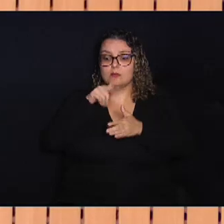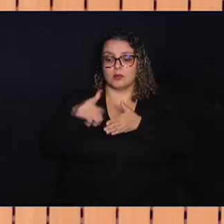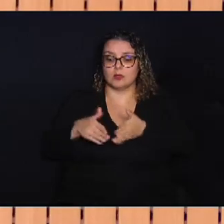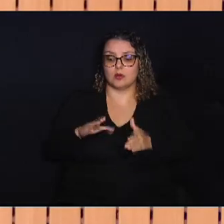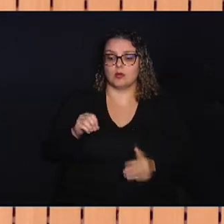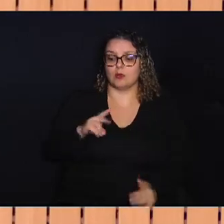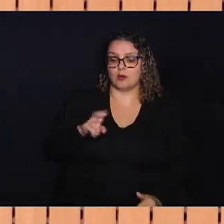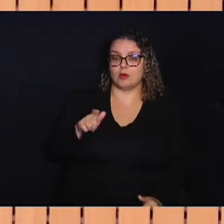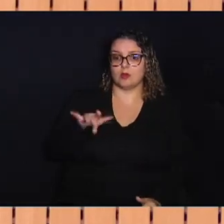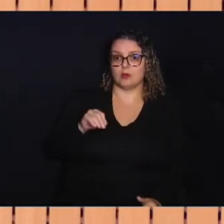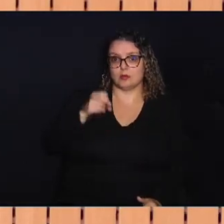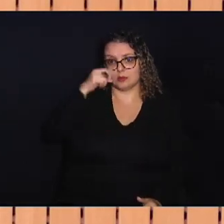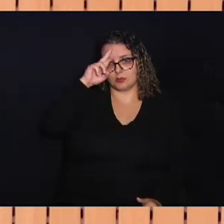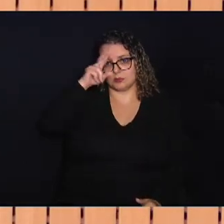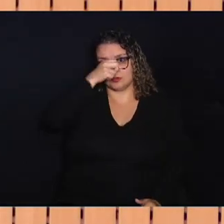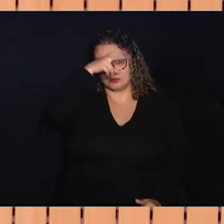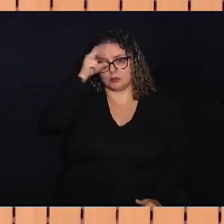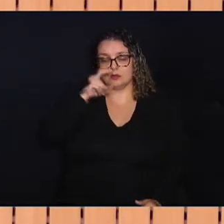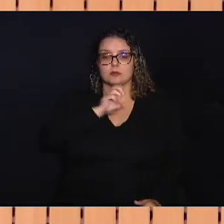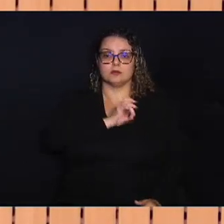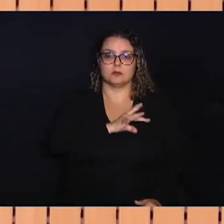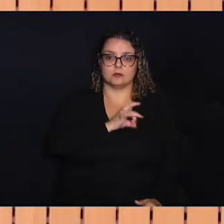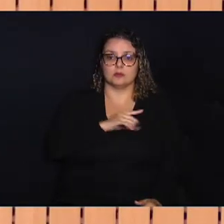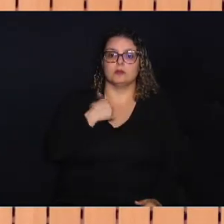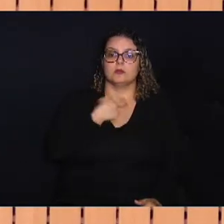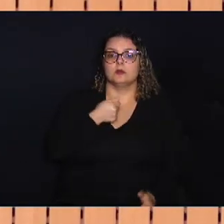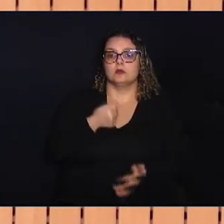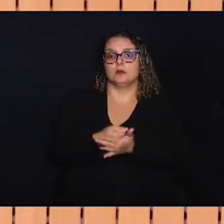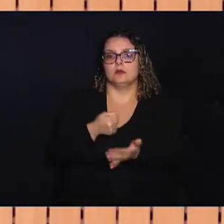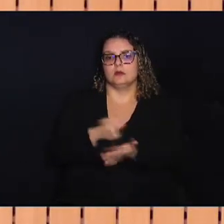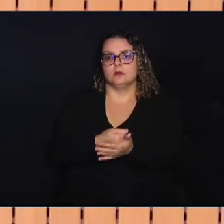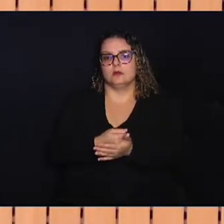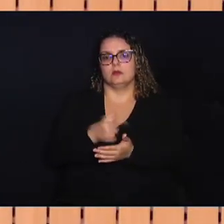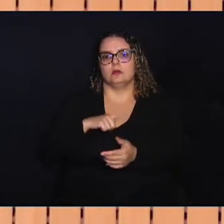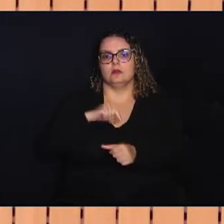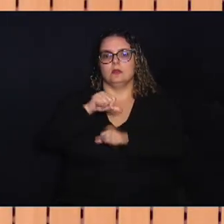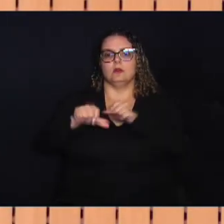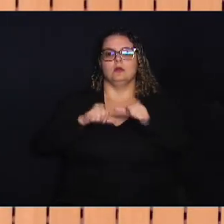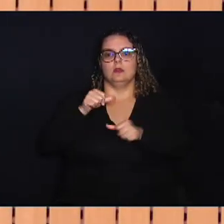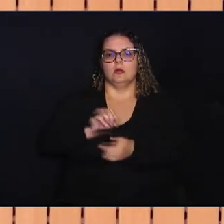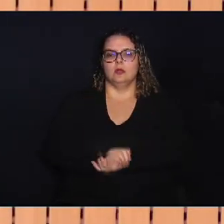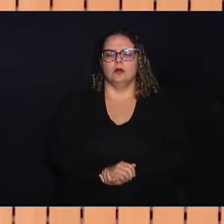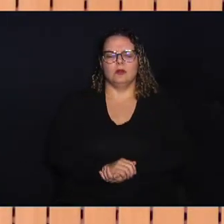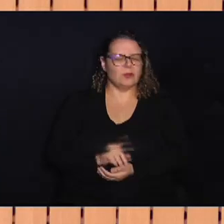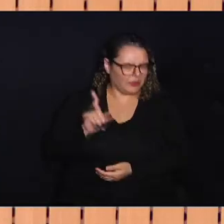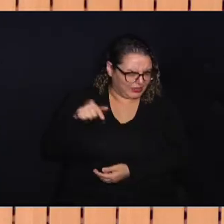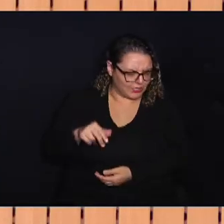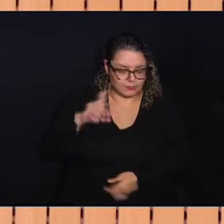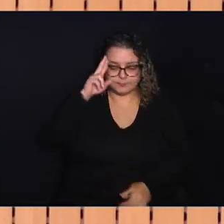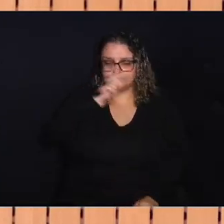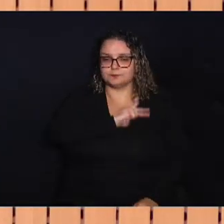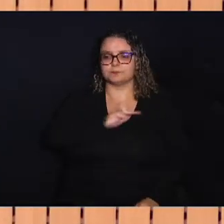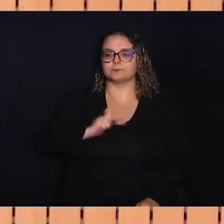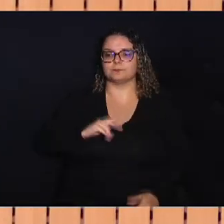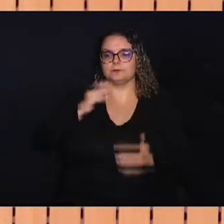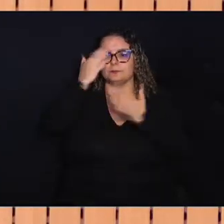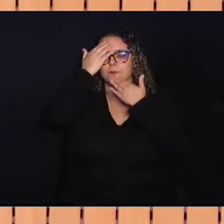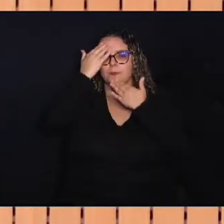senhor prefeito, tem medo e a gente exige que tenham transformações. É isso, senhor presidente. Muitíssimo